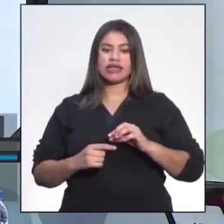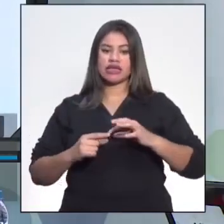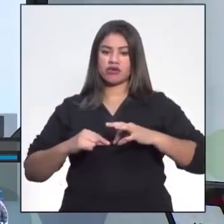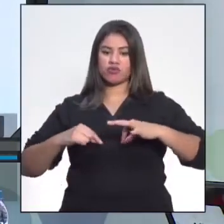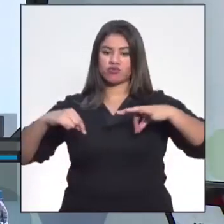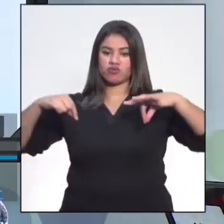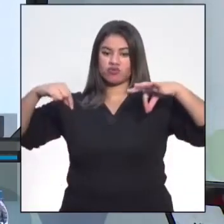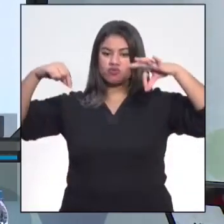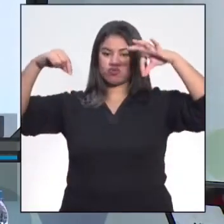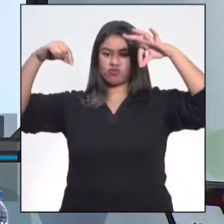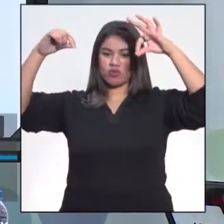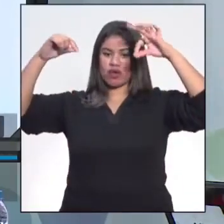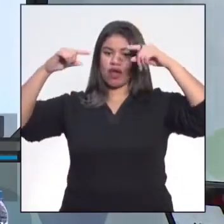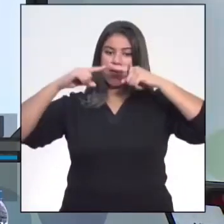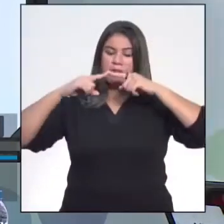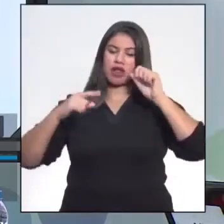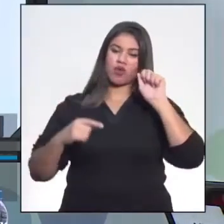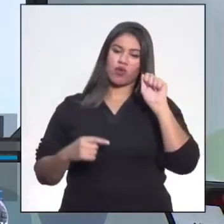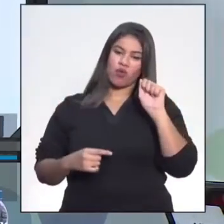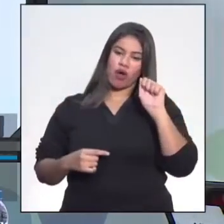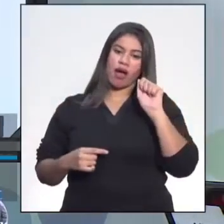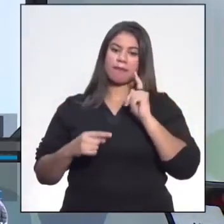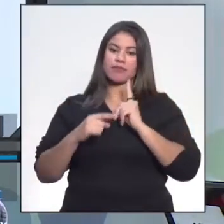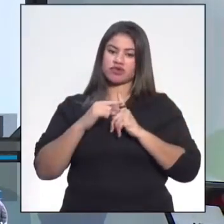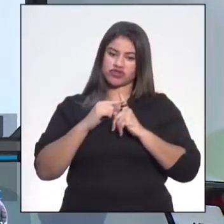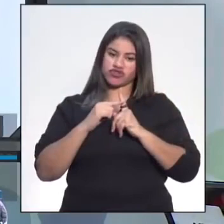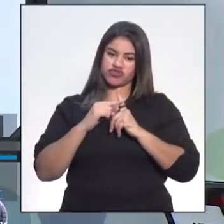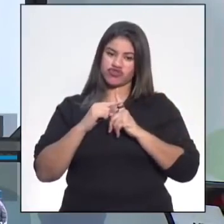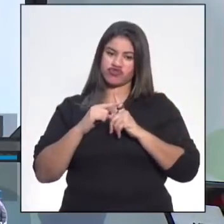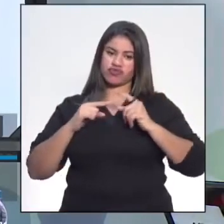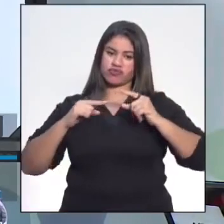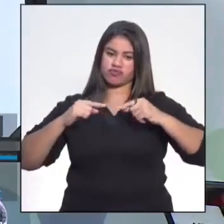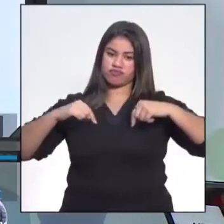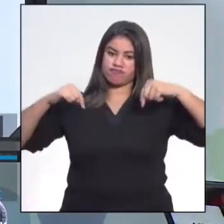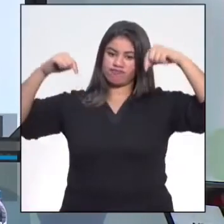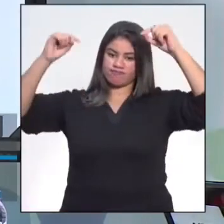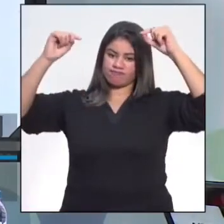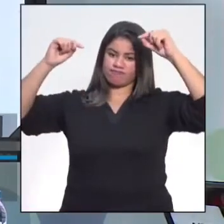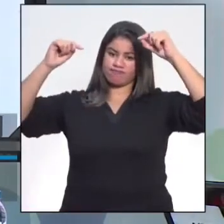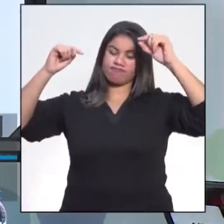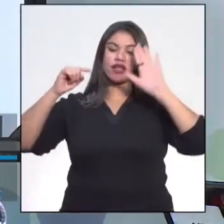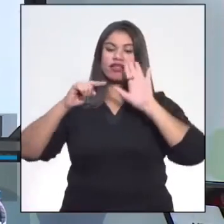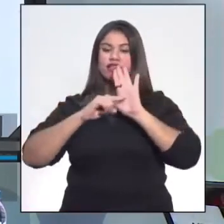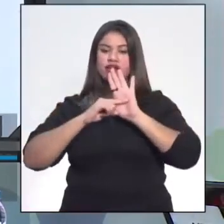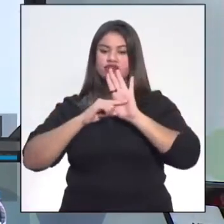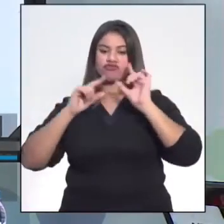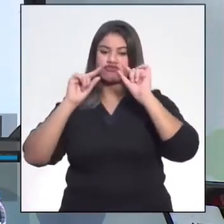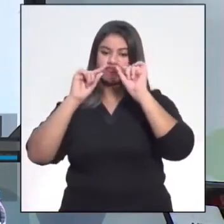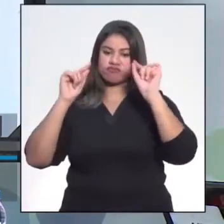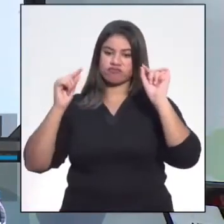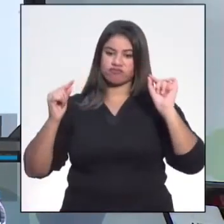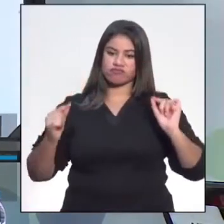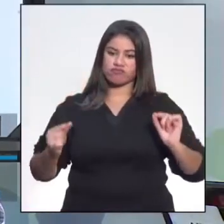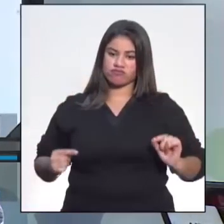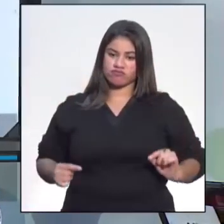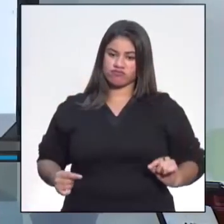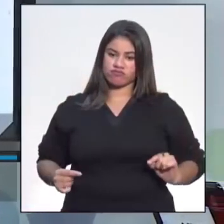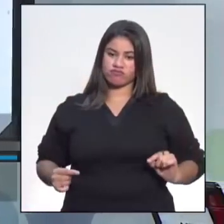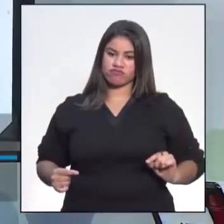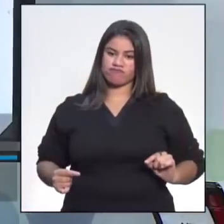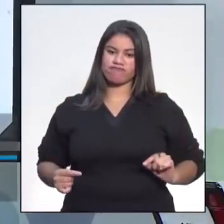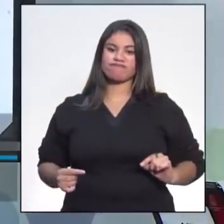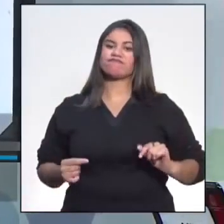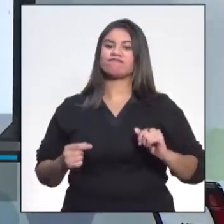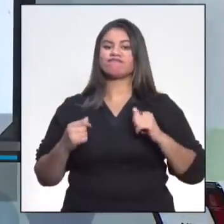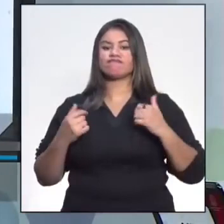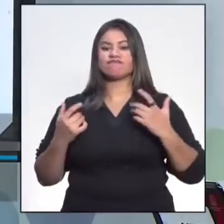relação com o A. Se o A for um número positivo, concavidade voltada para cima. Se o A for um número negativo, concavidade voltada para